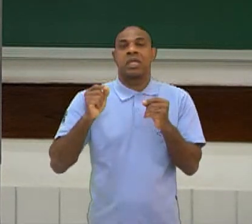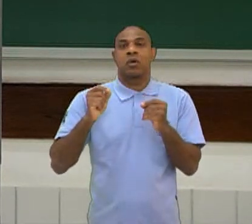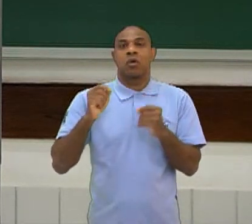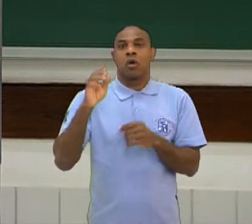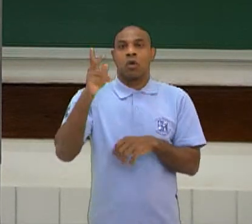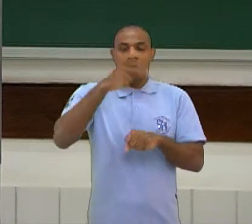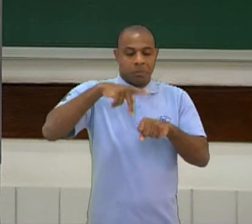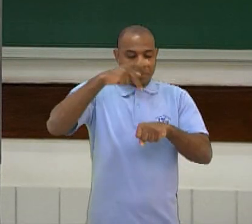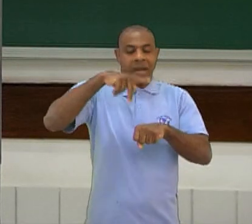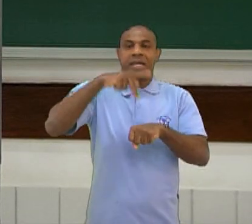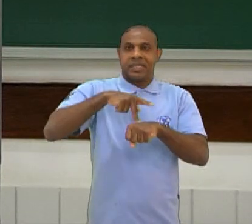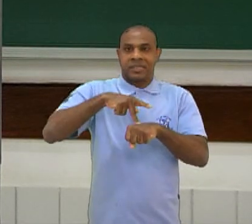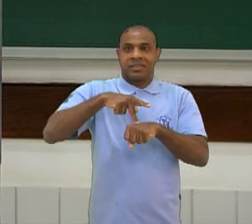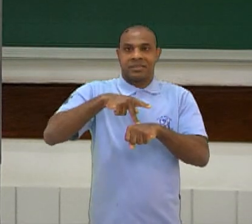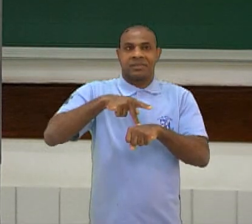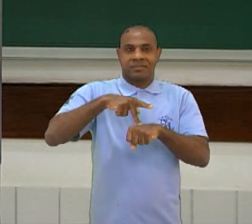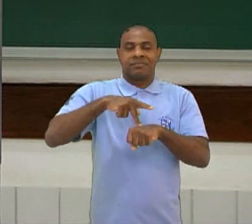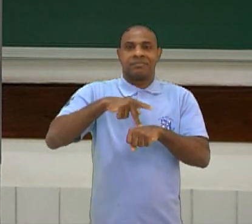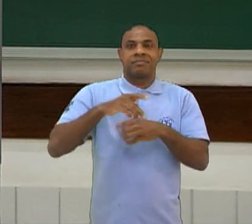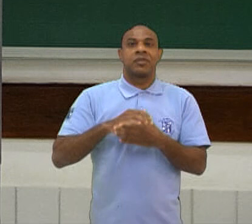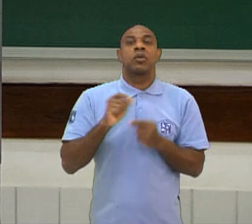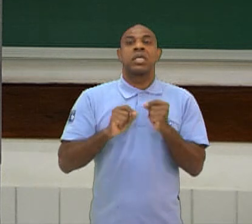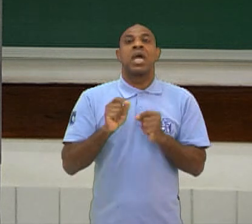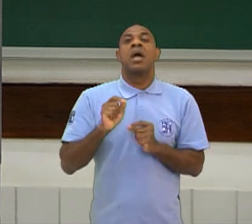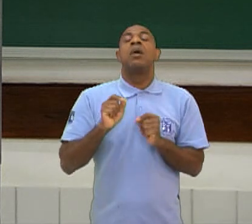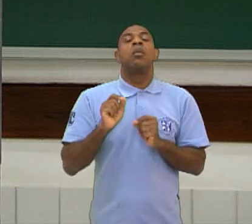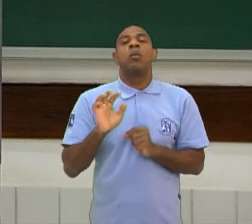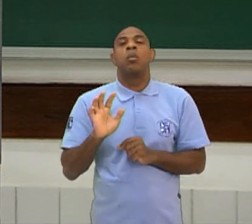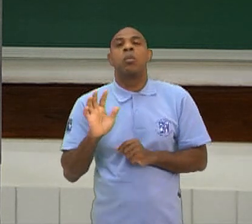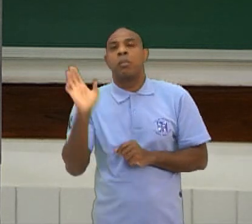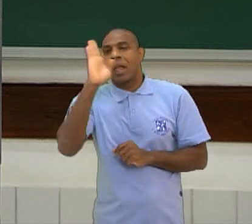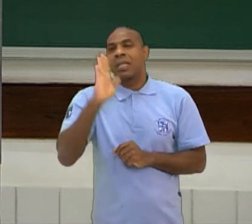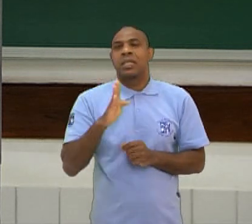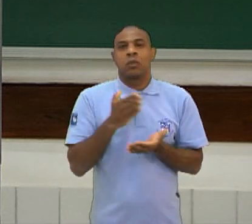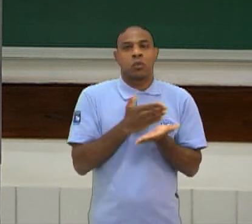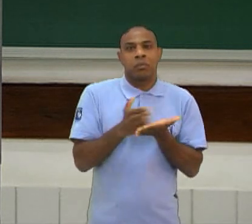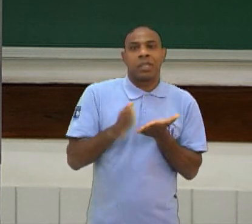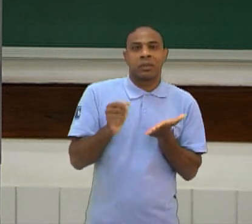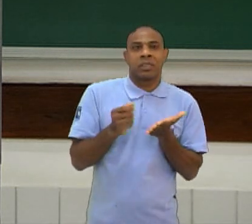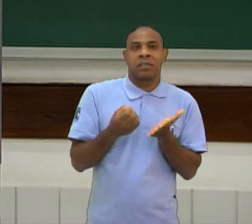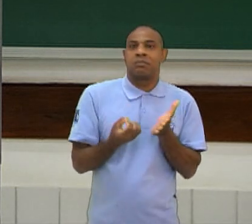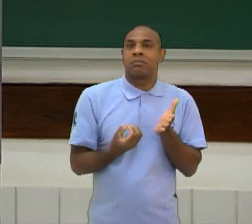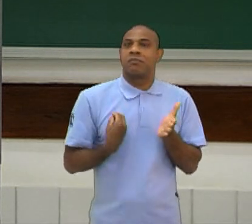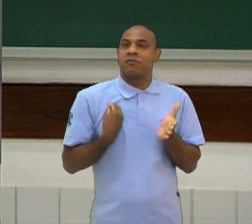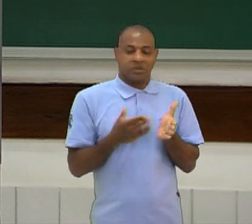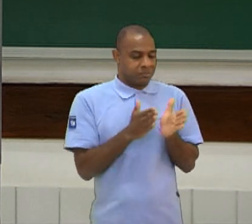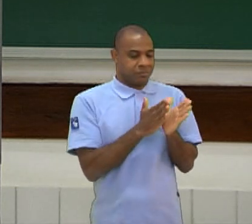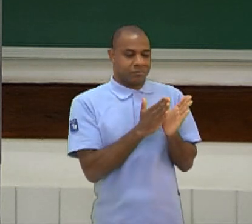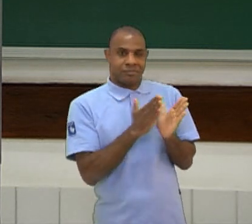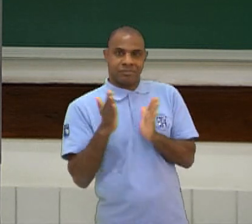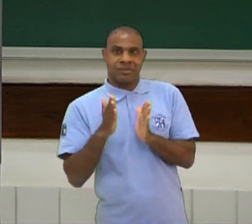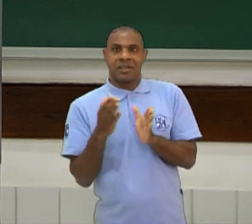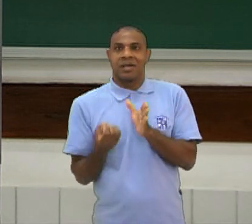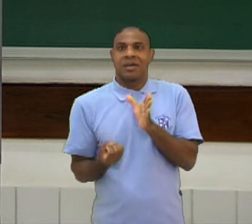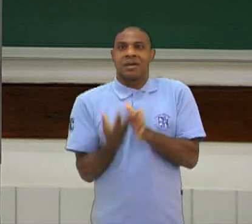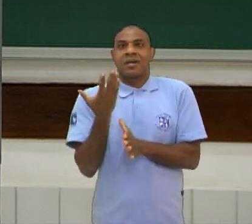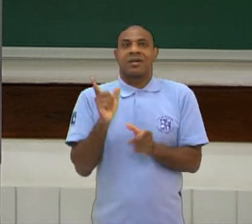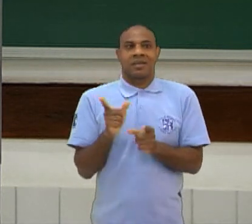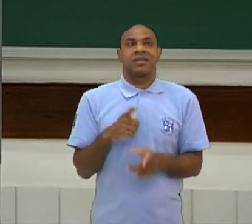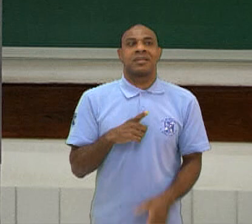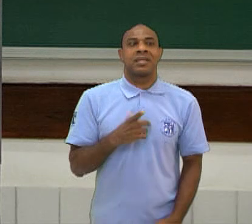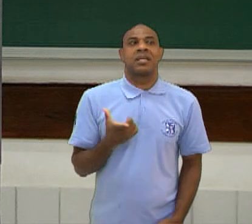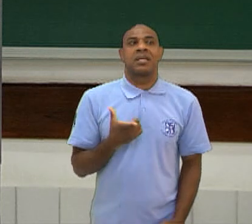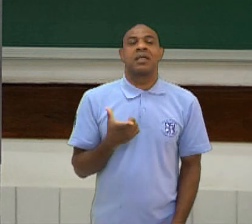que é o Brasil a partir dos anos 30? Todos esses símbolos nacionais que nós temos, o futebol, o samba, o carnaval, a própria